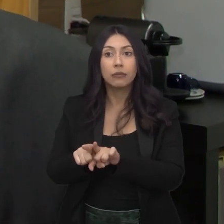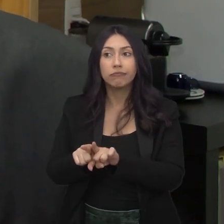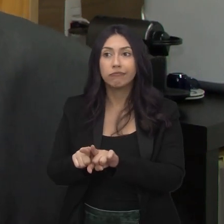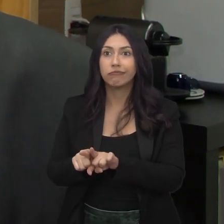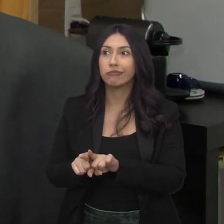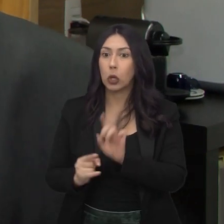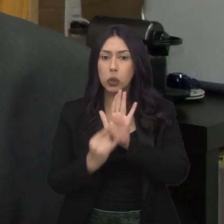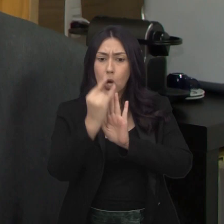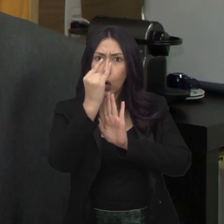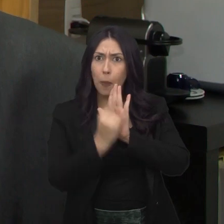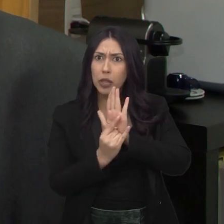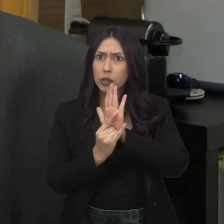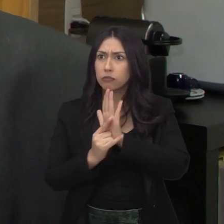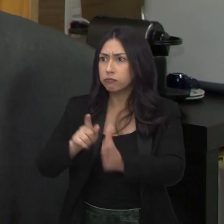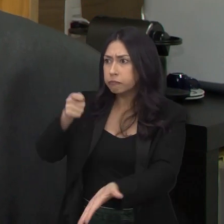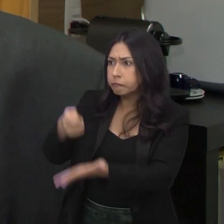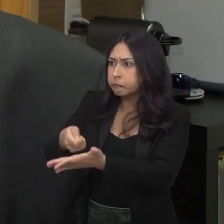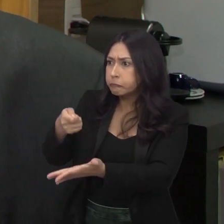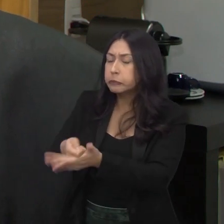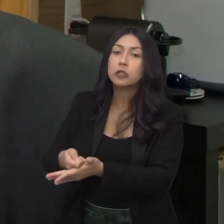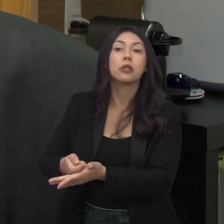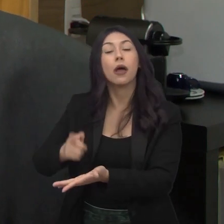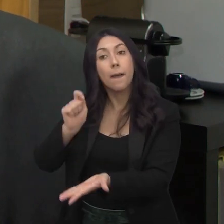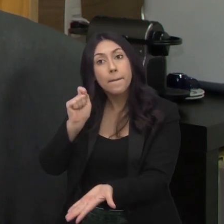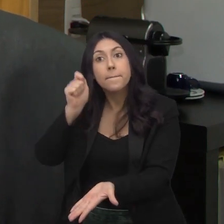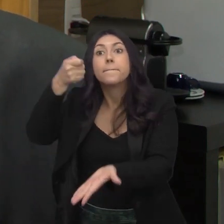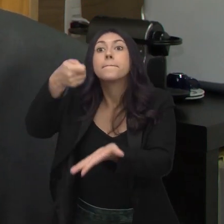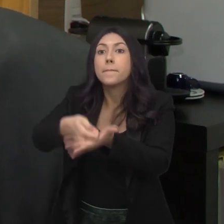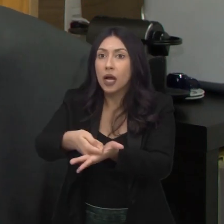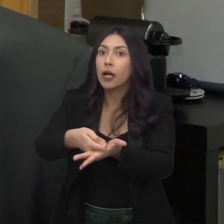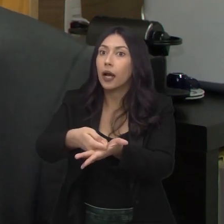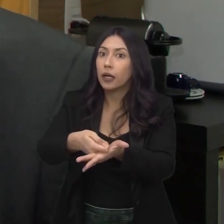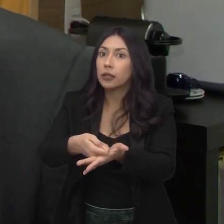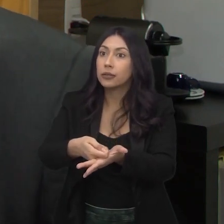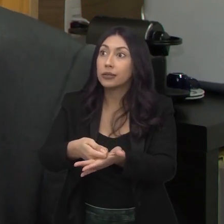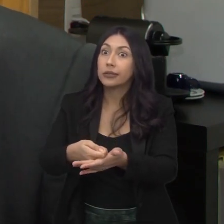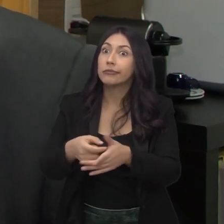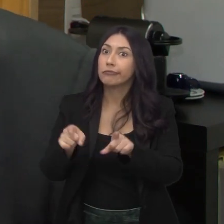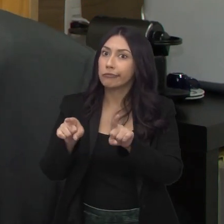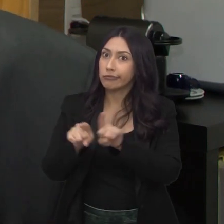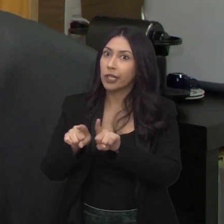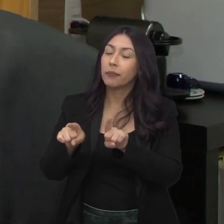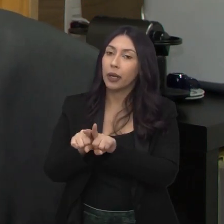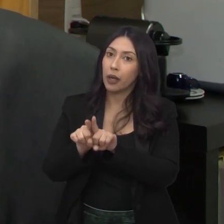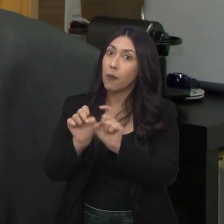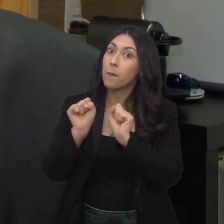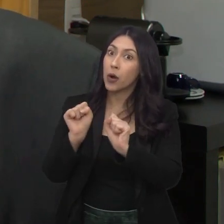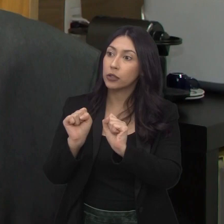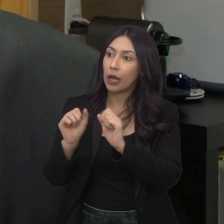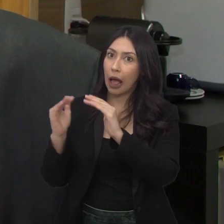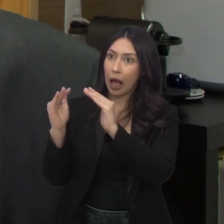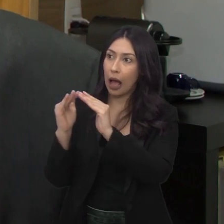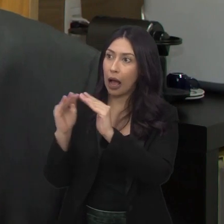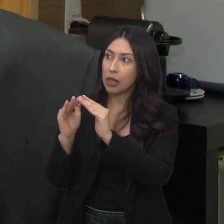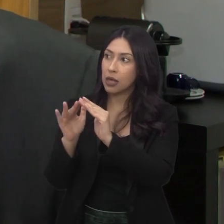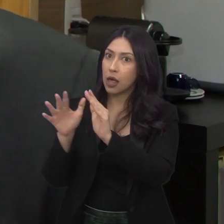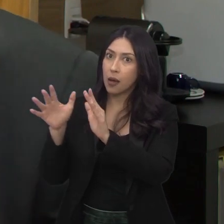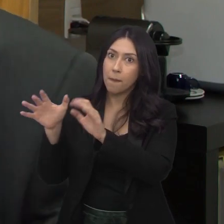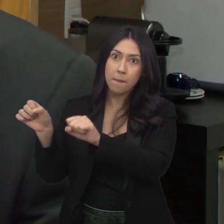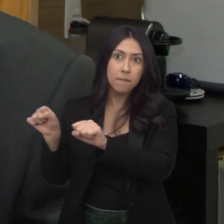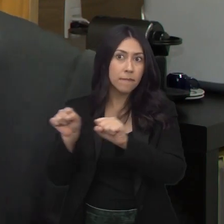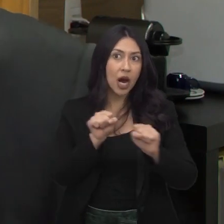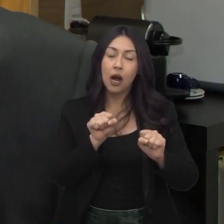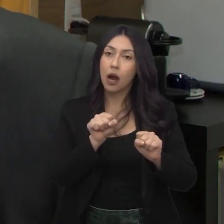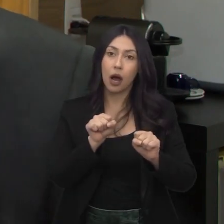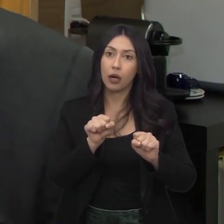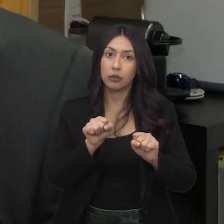sofrer uma execução, é uma dívida que se permite execução direta, e o bem pode responder por essa dívida.